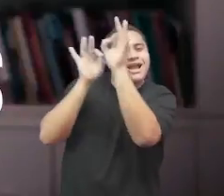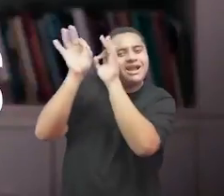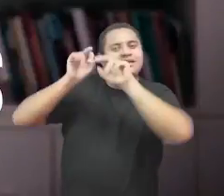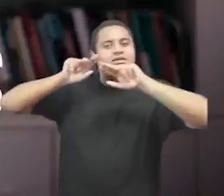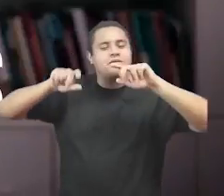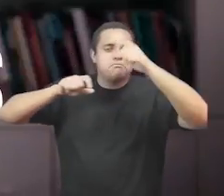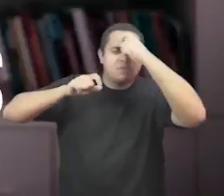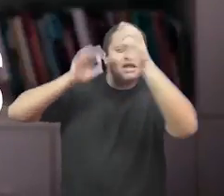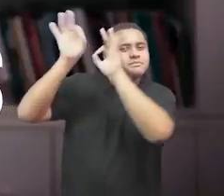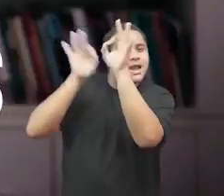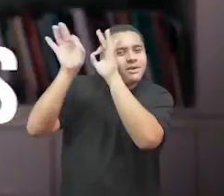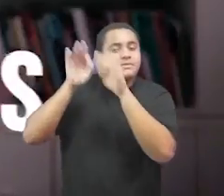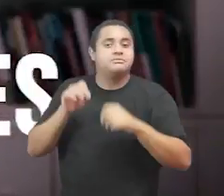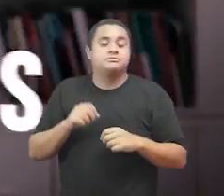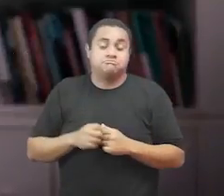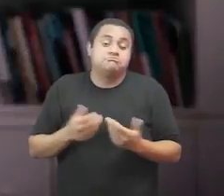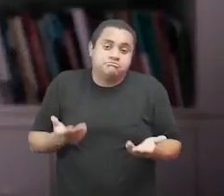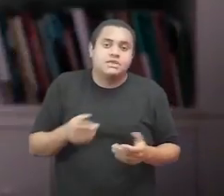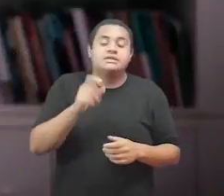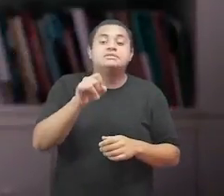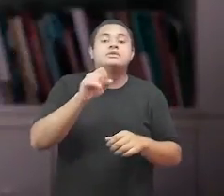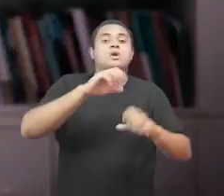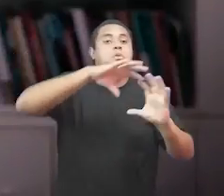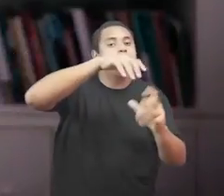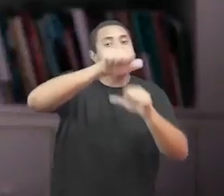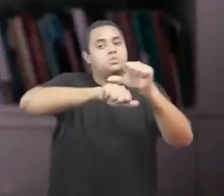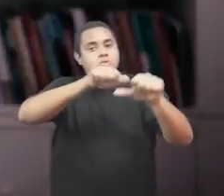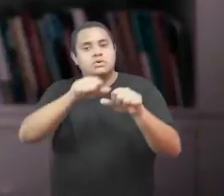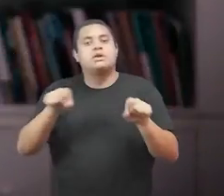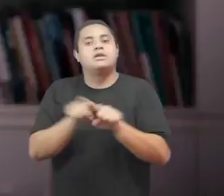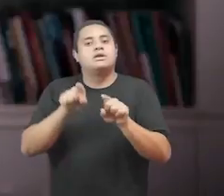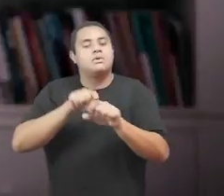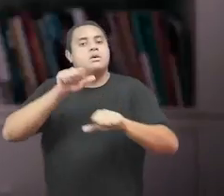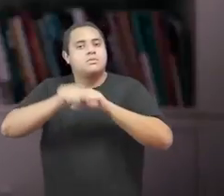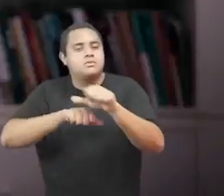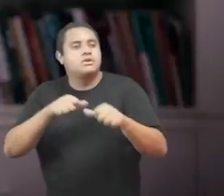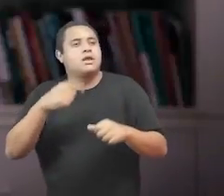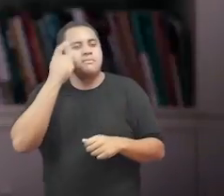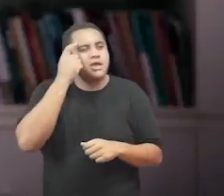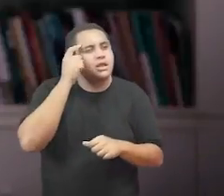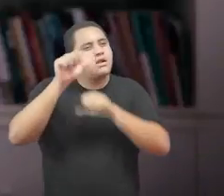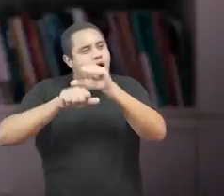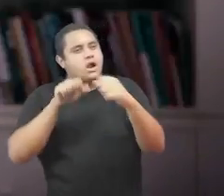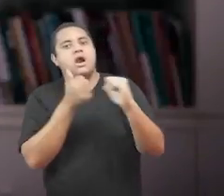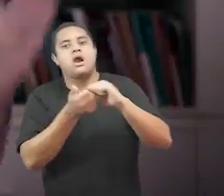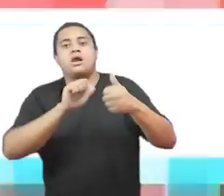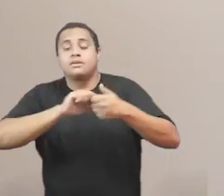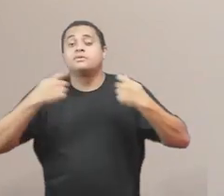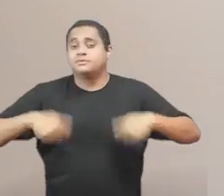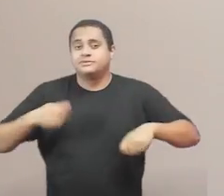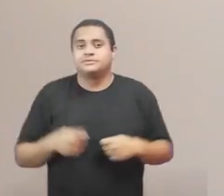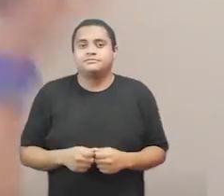seja, configurações da mente. Isso é mindset. Então se o mundo está mudando, a gente tem que estar sempre mudando as configurações da nossa